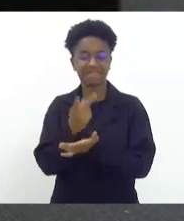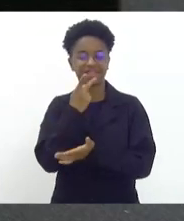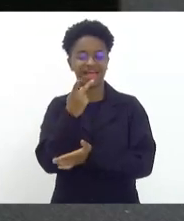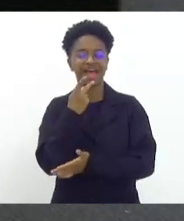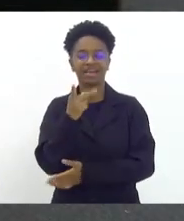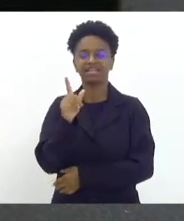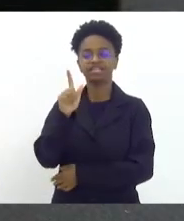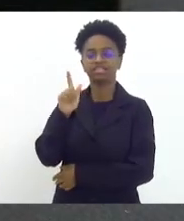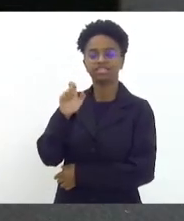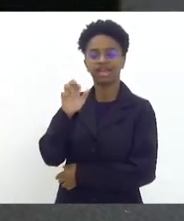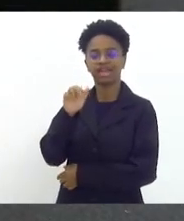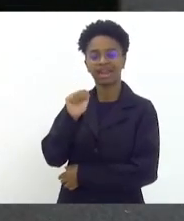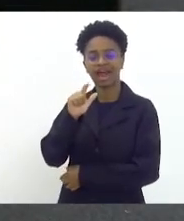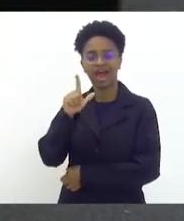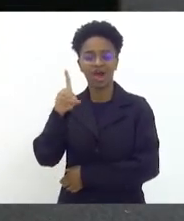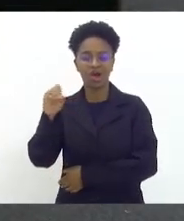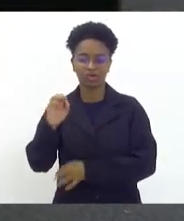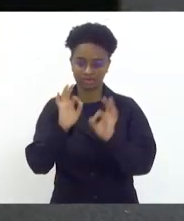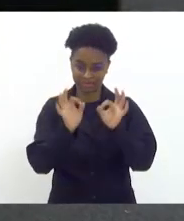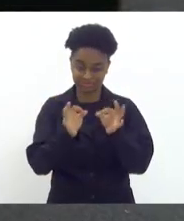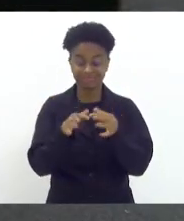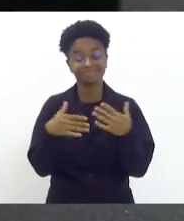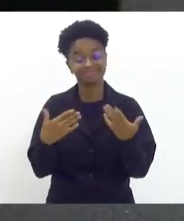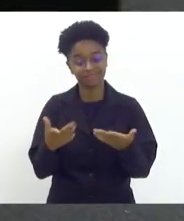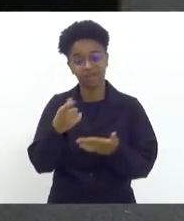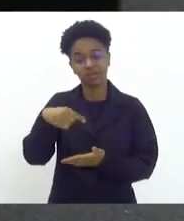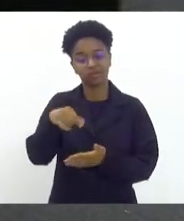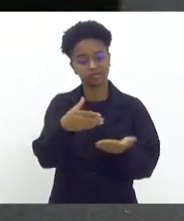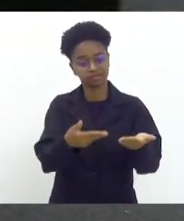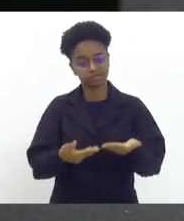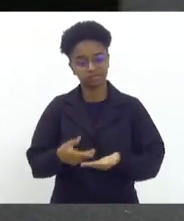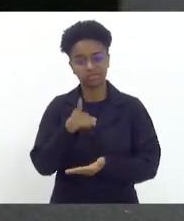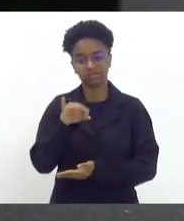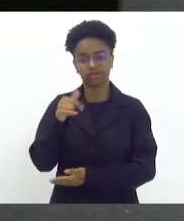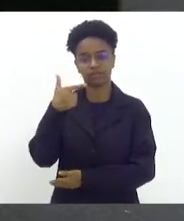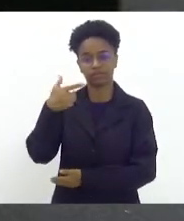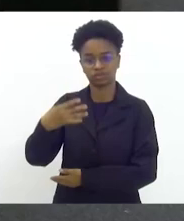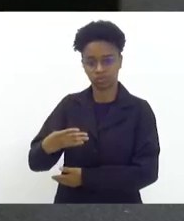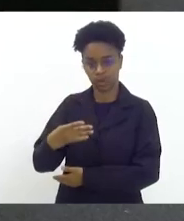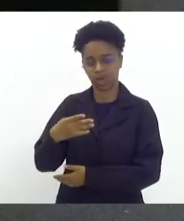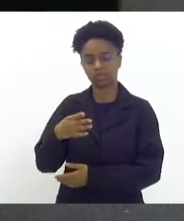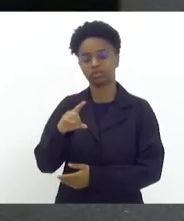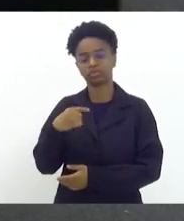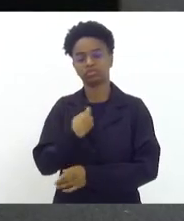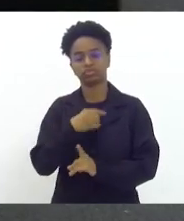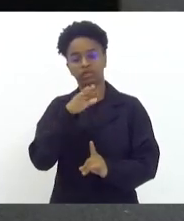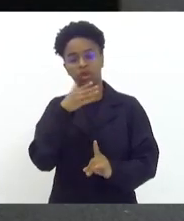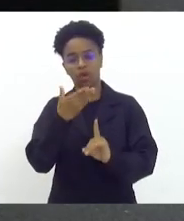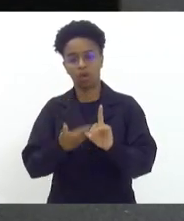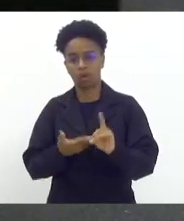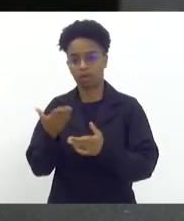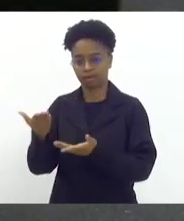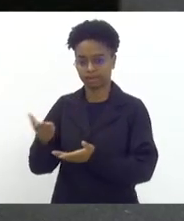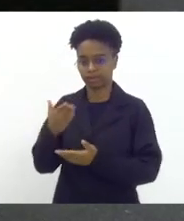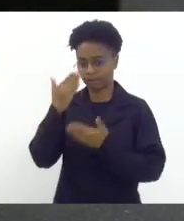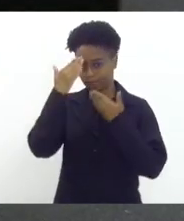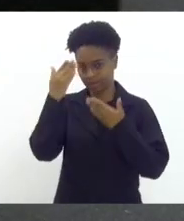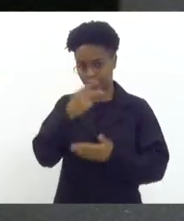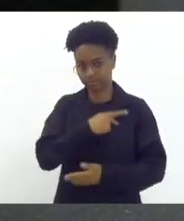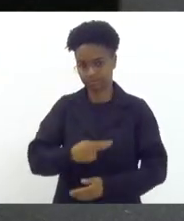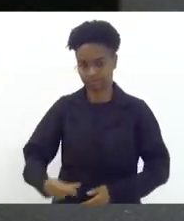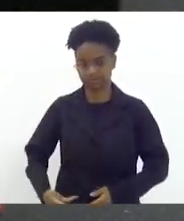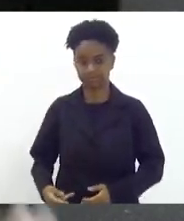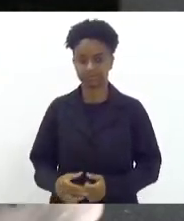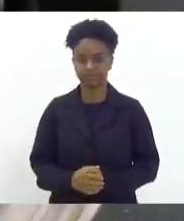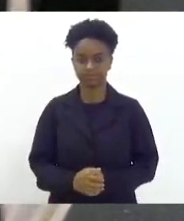Geraldo não é esteja aqui dia 24 homenageando o castri Obrigado Presidente